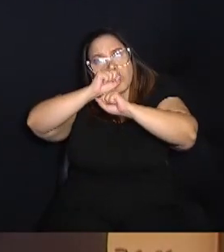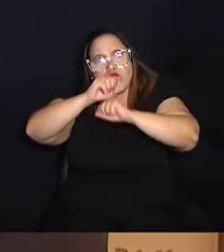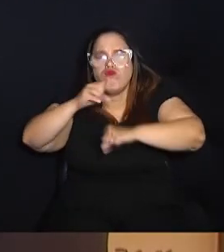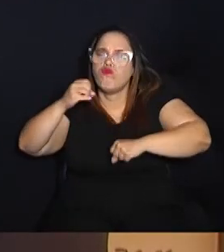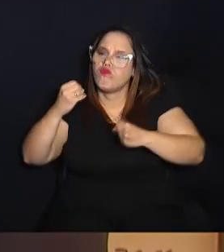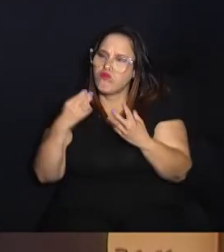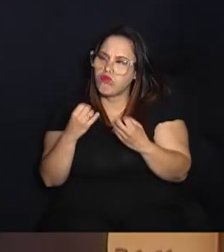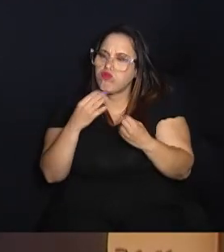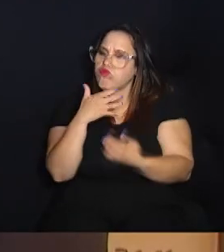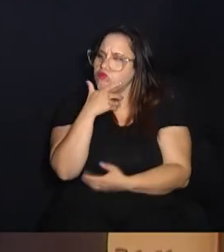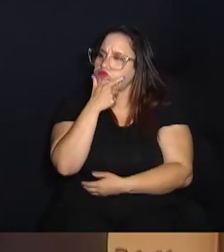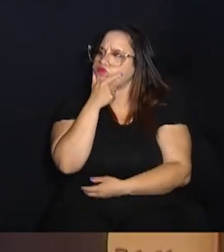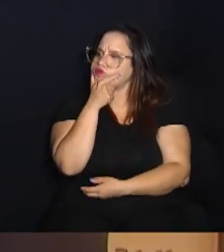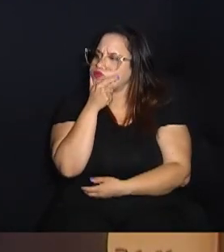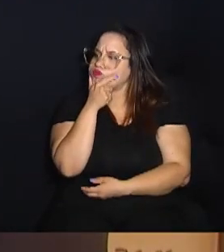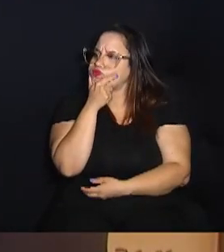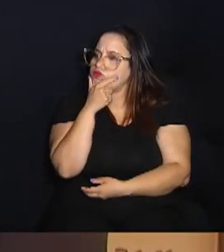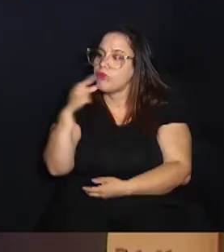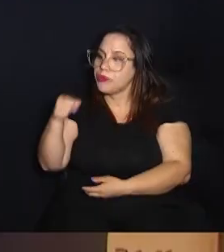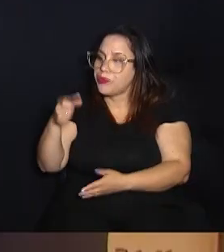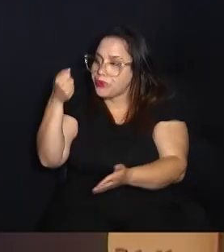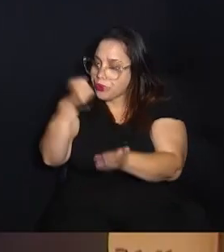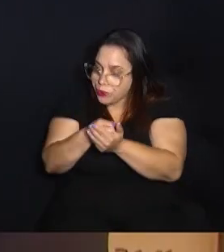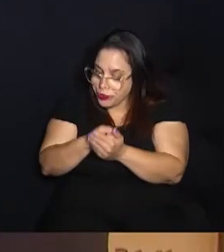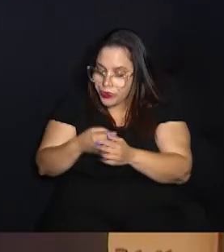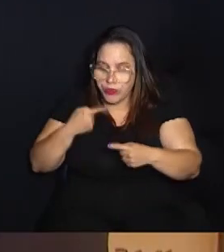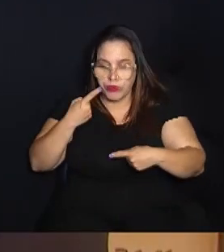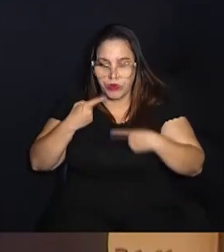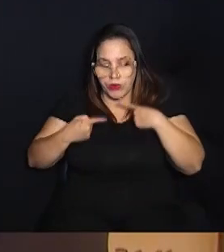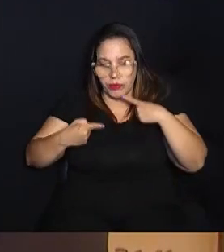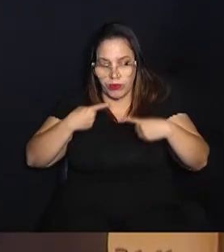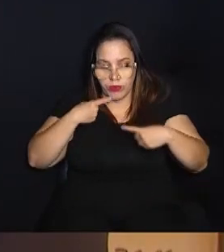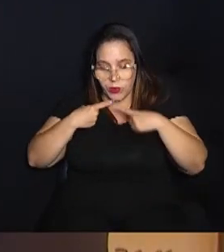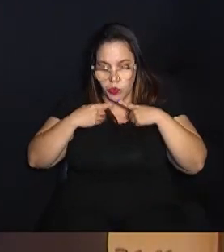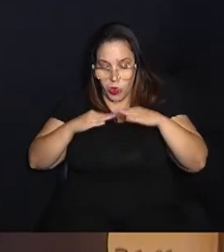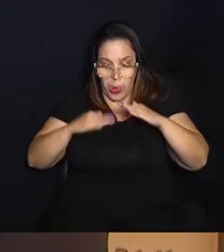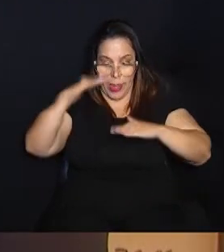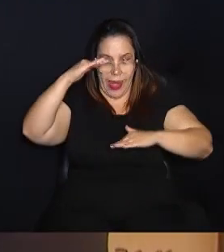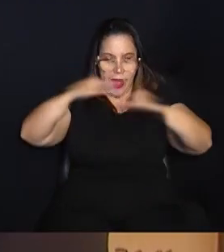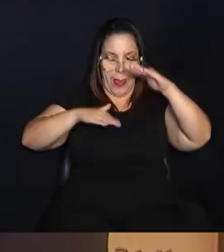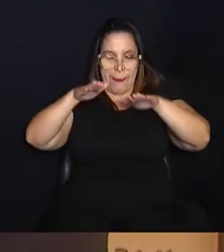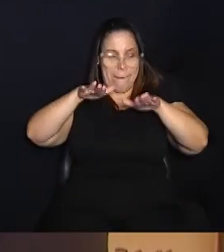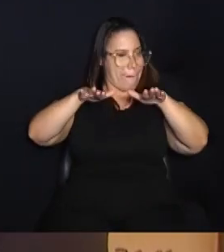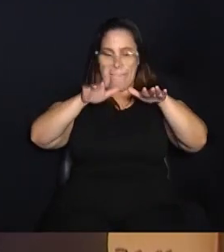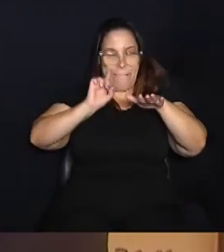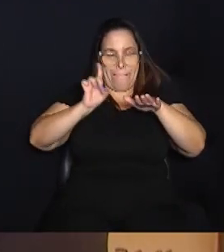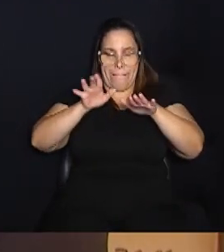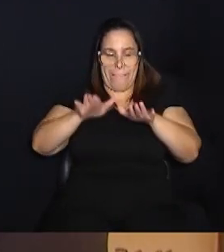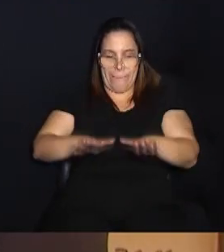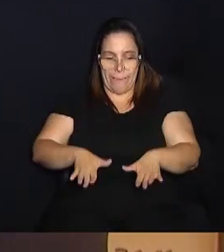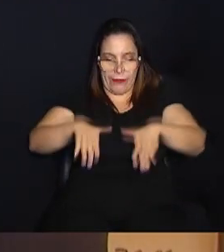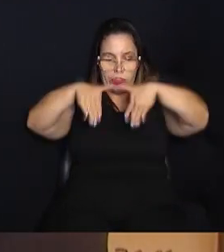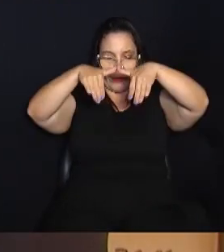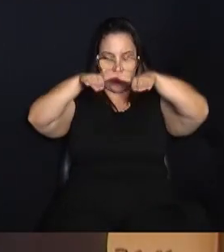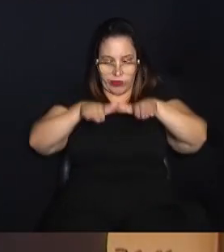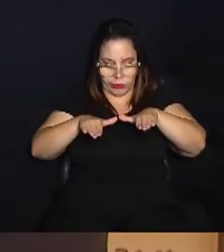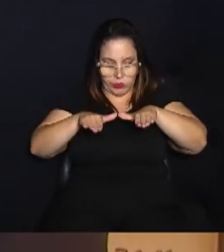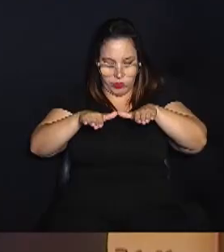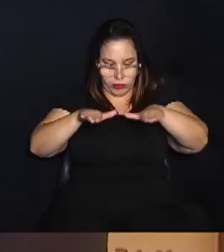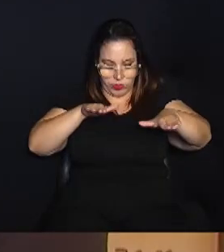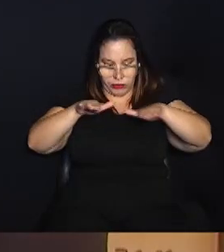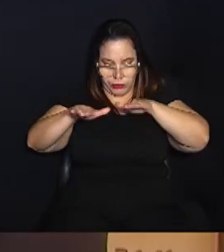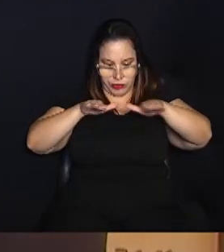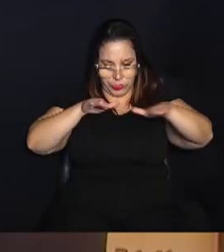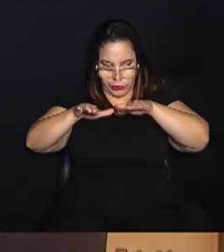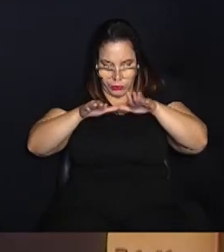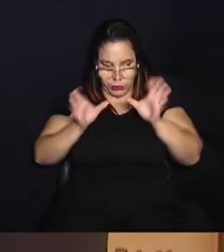educando. Você estabelece um diálogo menos hierárquico, ou seja, todos ali estão na mesma linha por meio